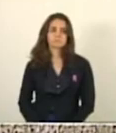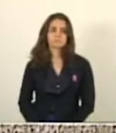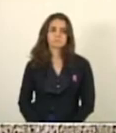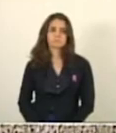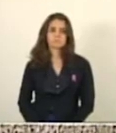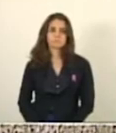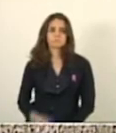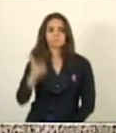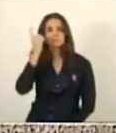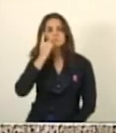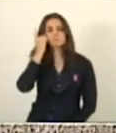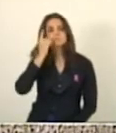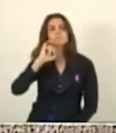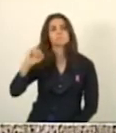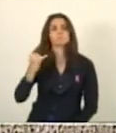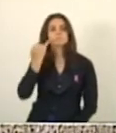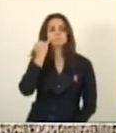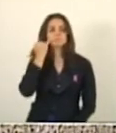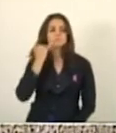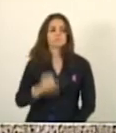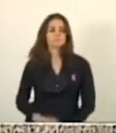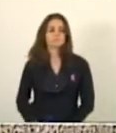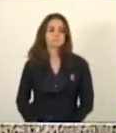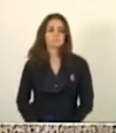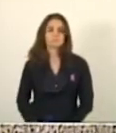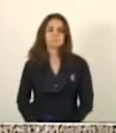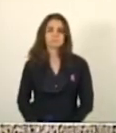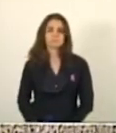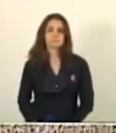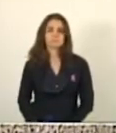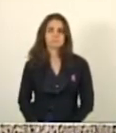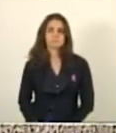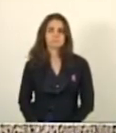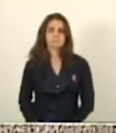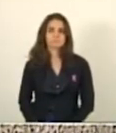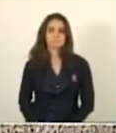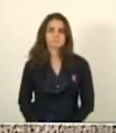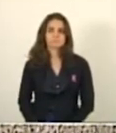Não nos ouvindo, deputada Janete de Sá.